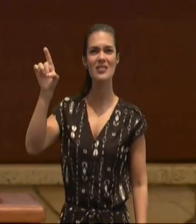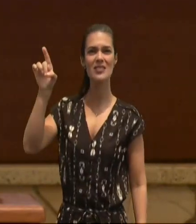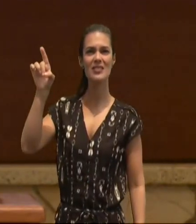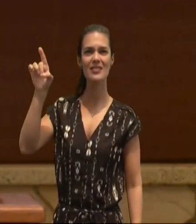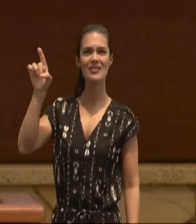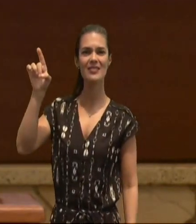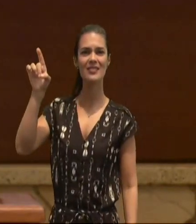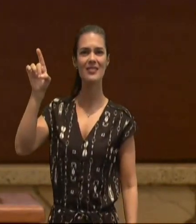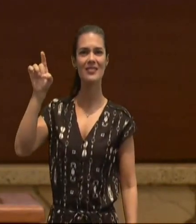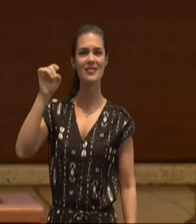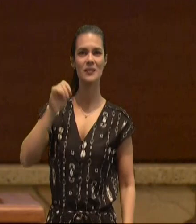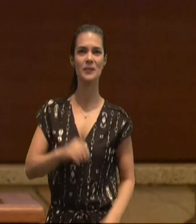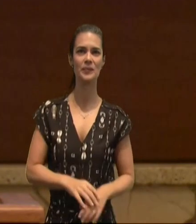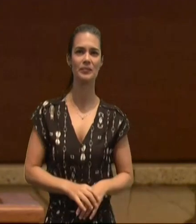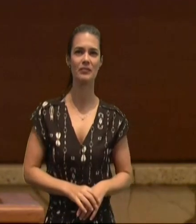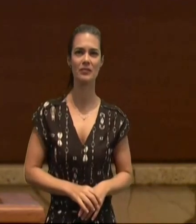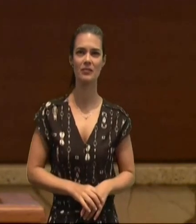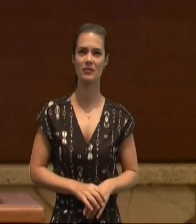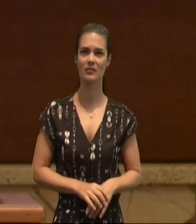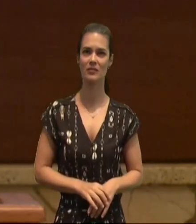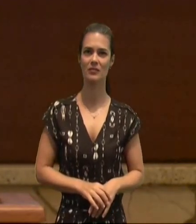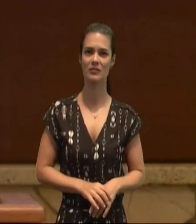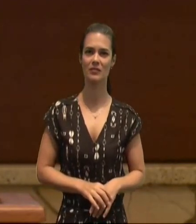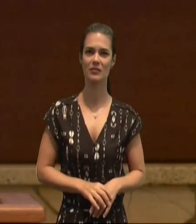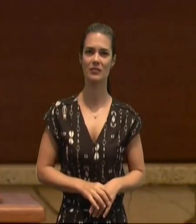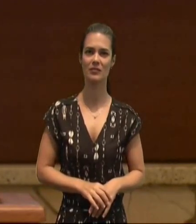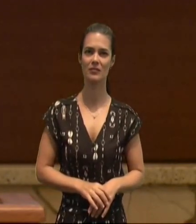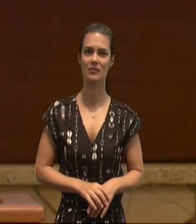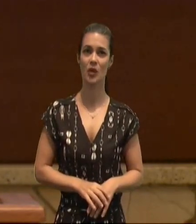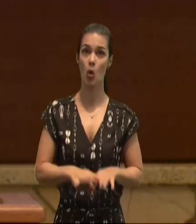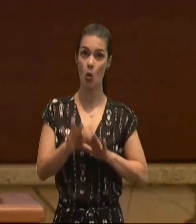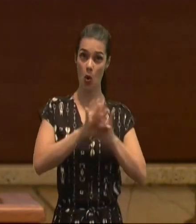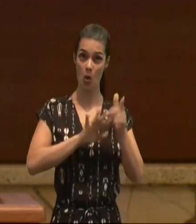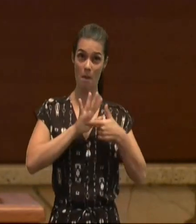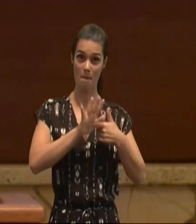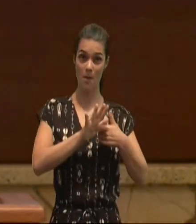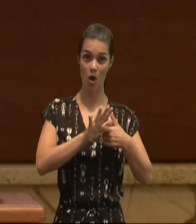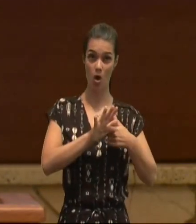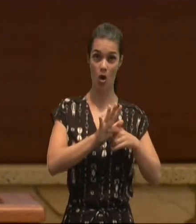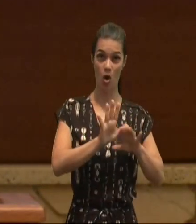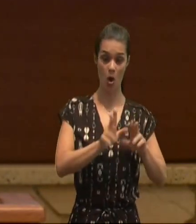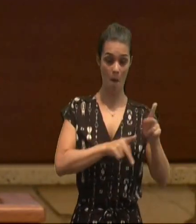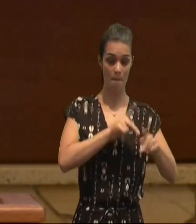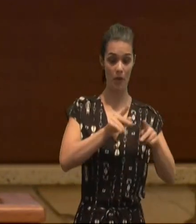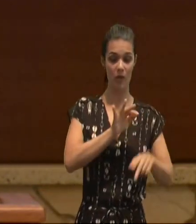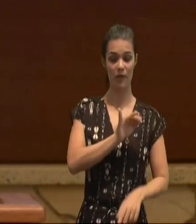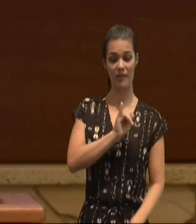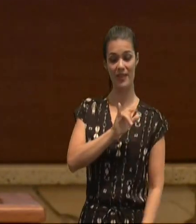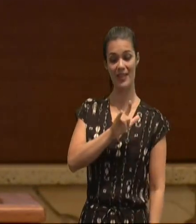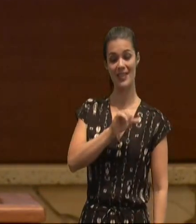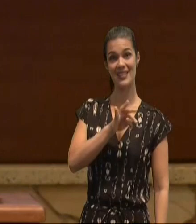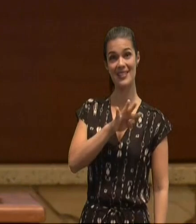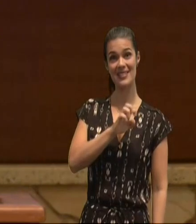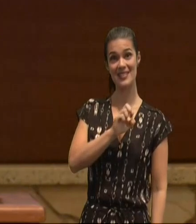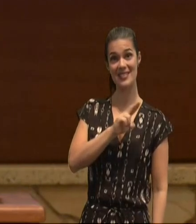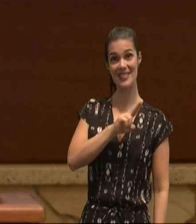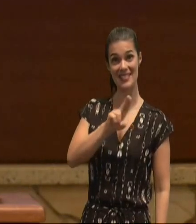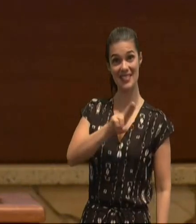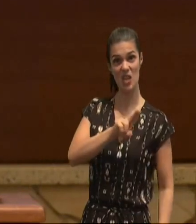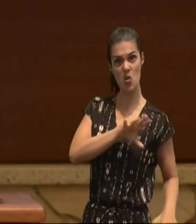O texto não diz que os filisteus chegaram para guerrear. O verso 10 diz que Samuel